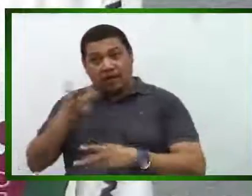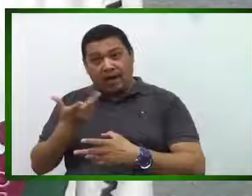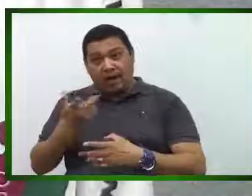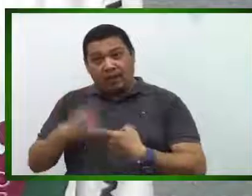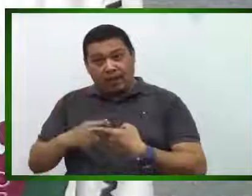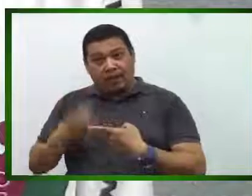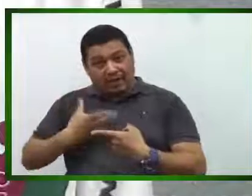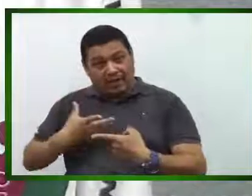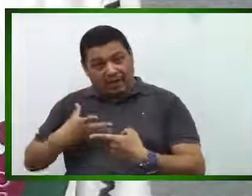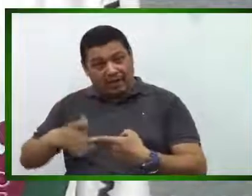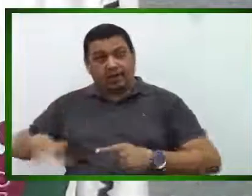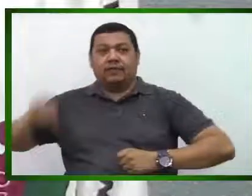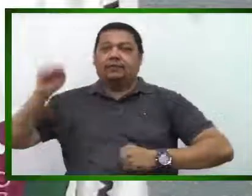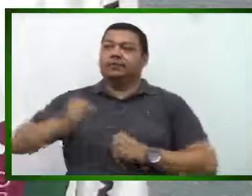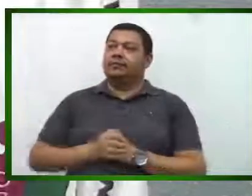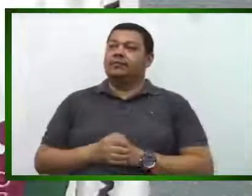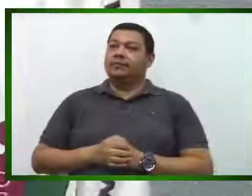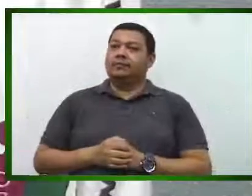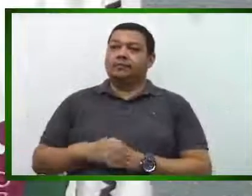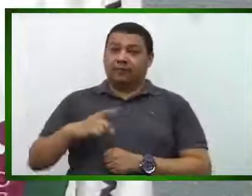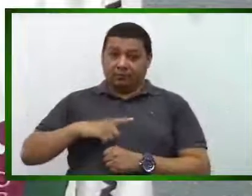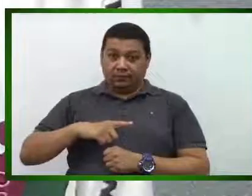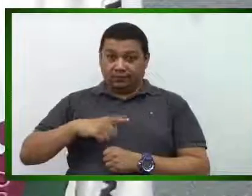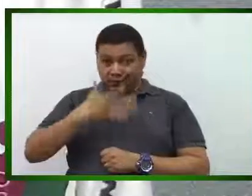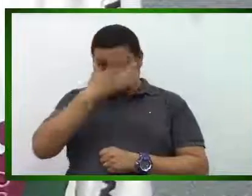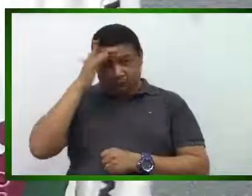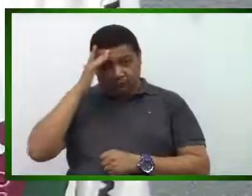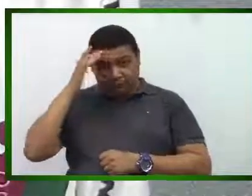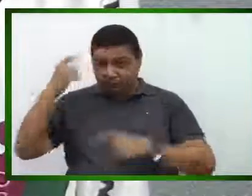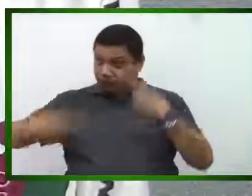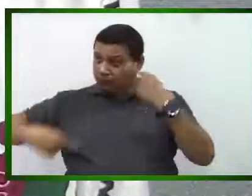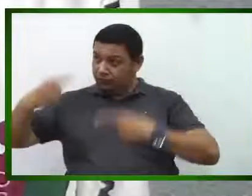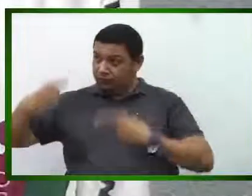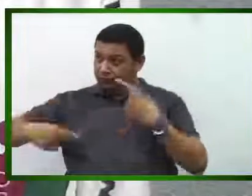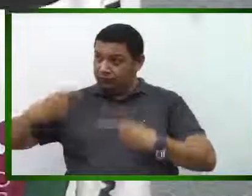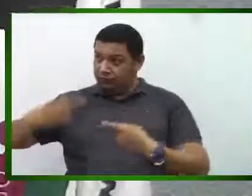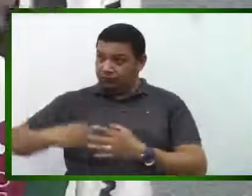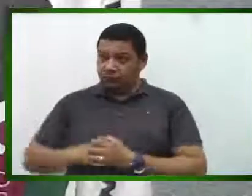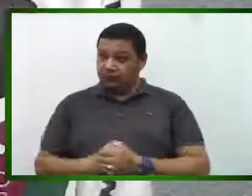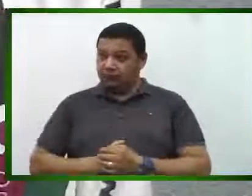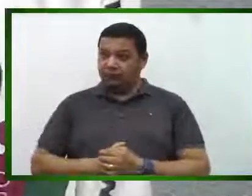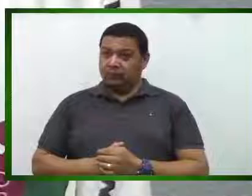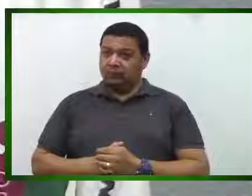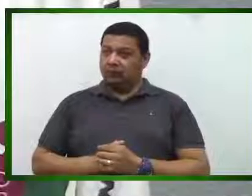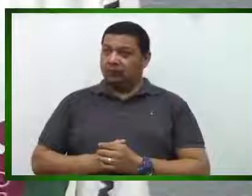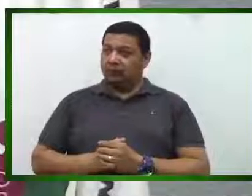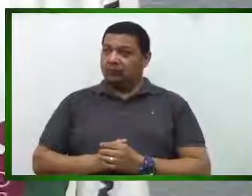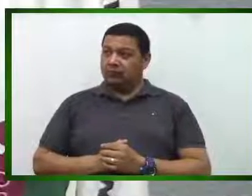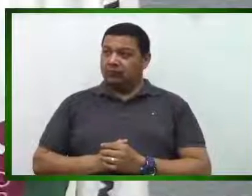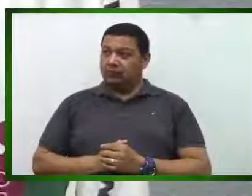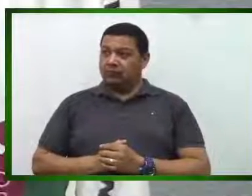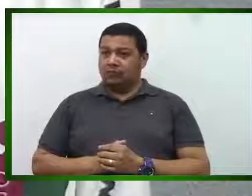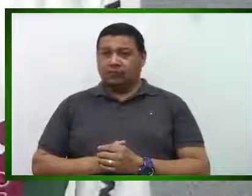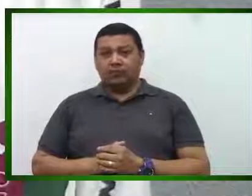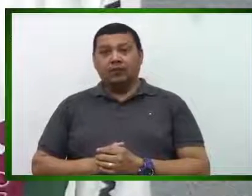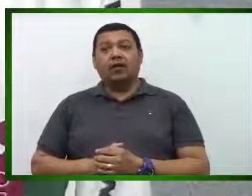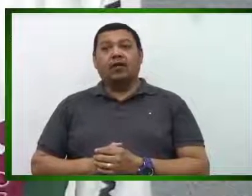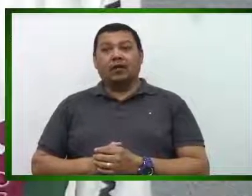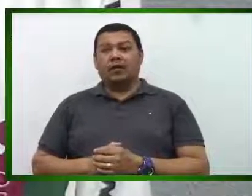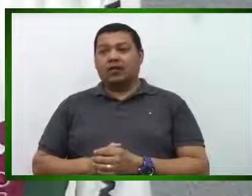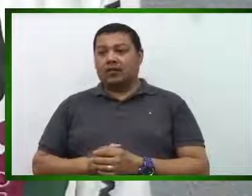no poder. Às vezes há político que entrega toda a sua carreira política por simples